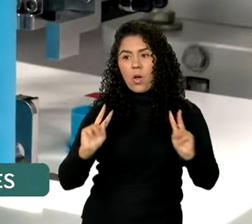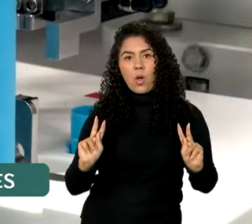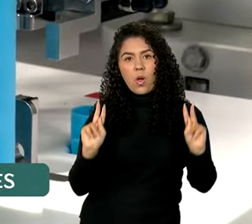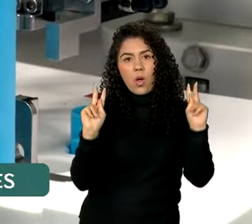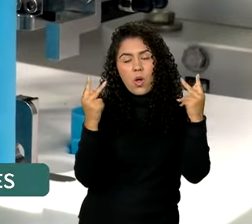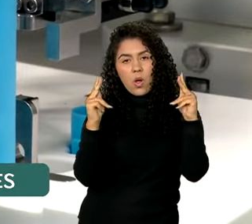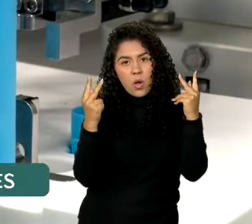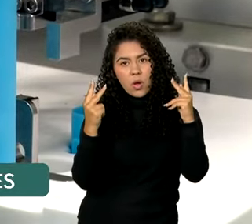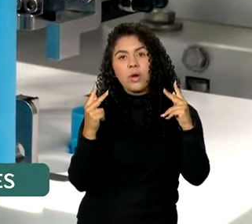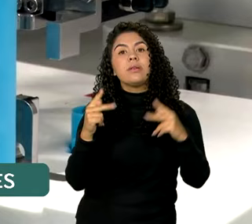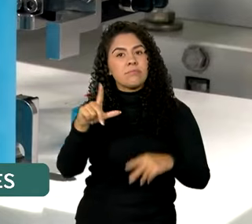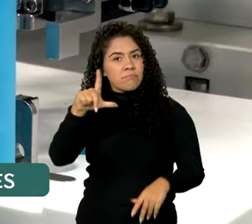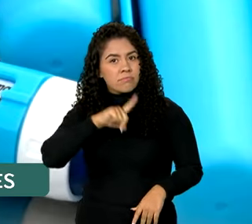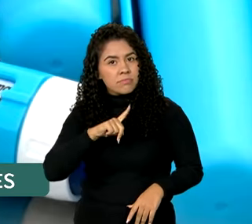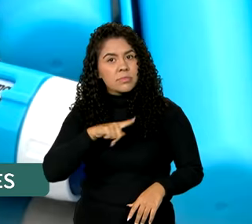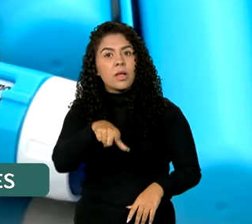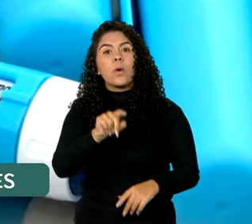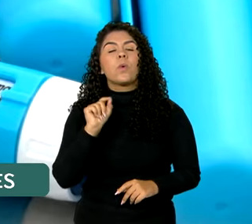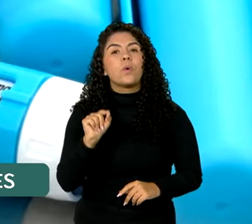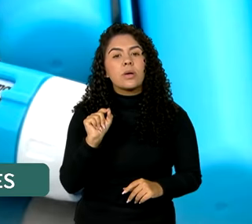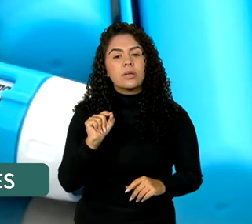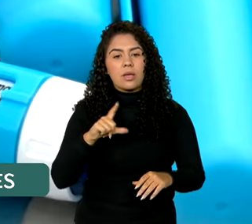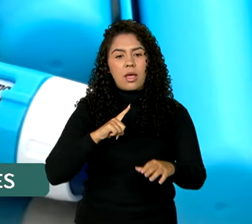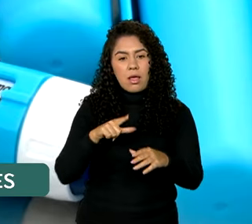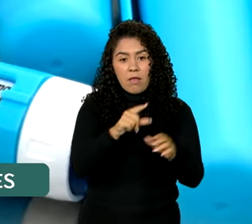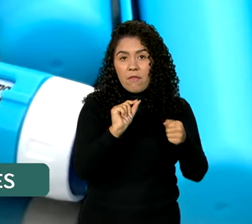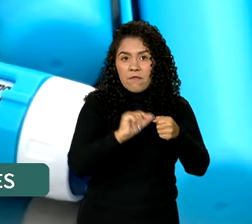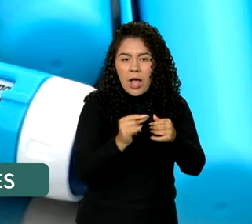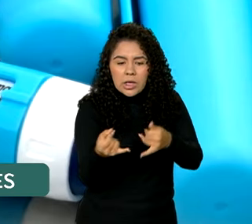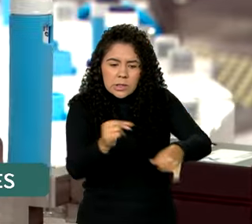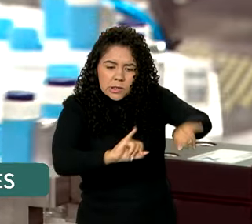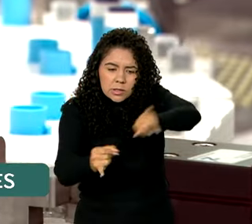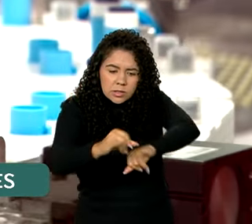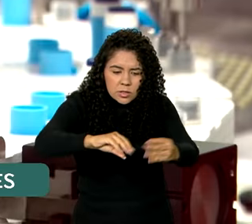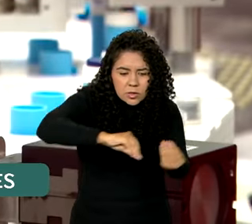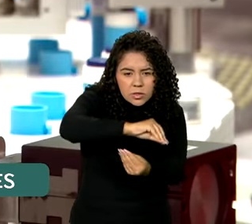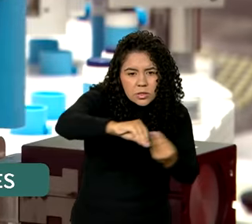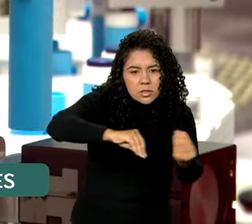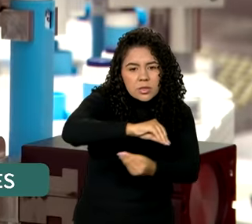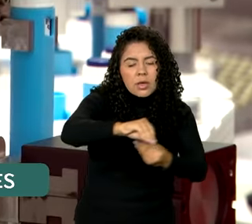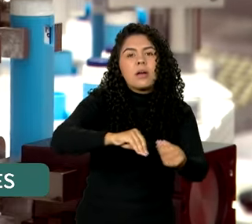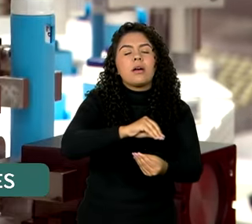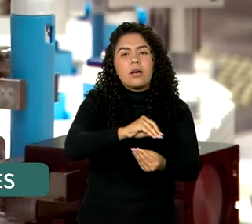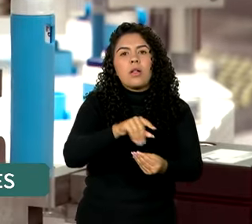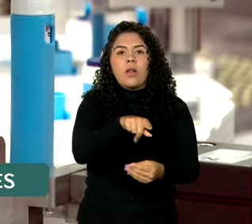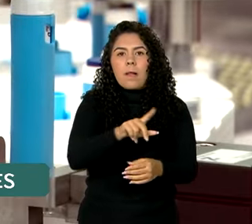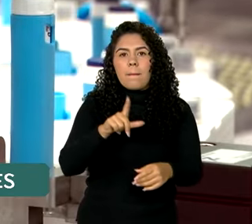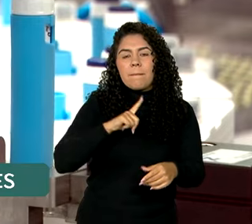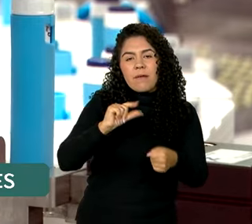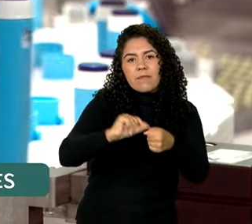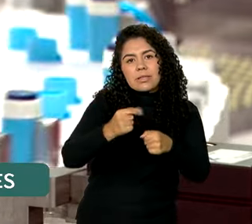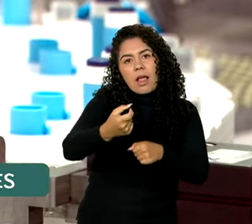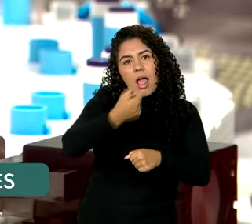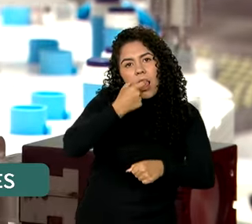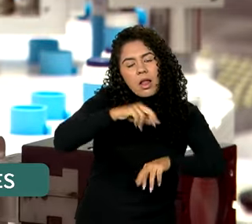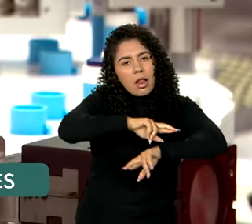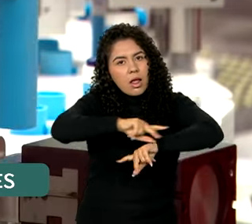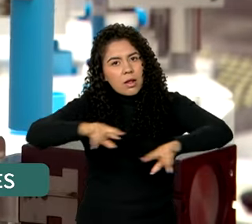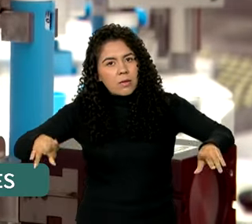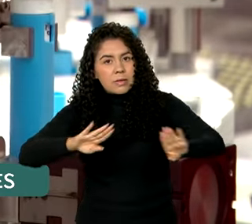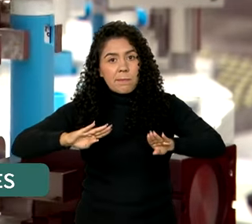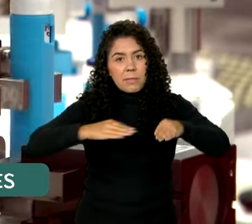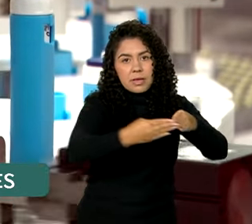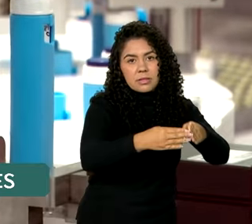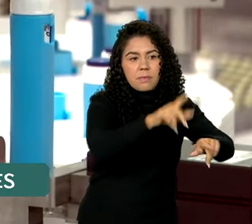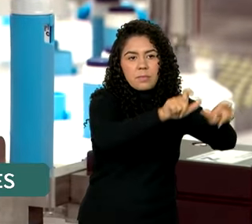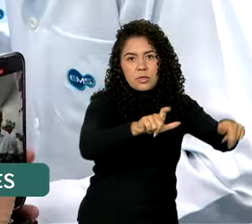com capacidade de produzir liraglutida e semaglutida, compostos usados na fabricação de remédios para